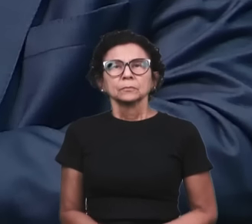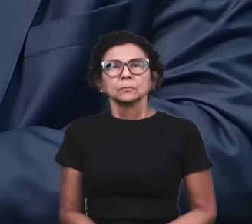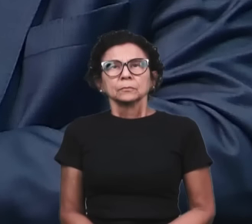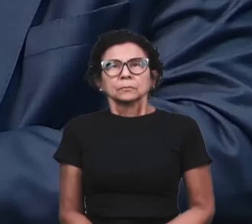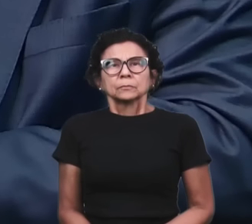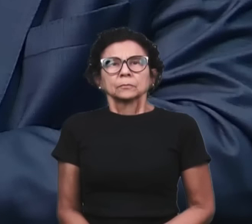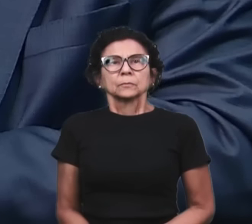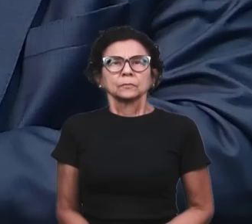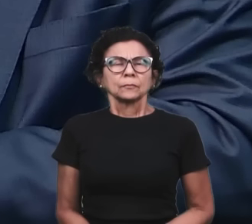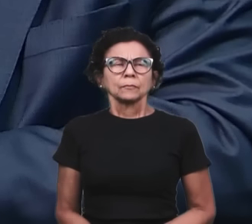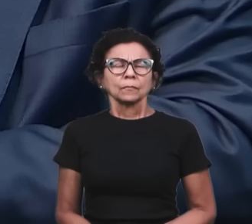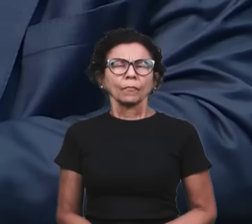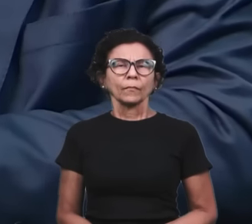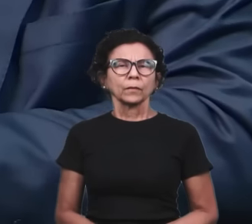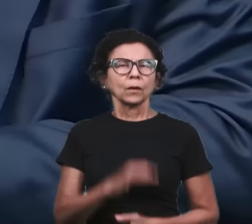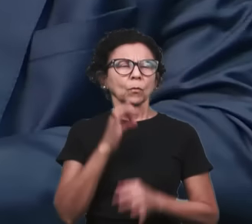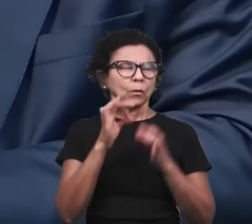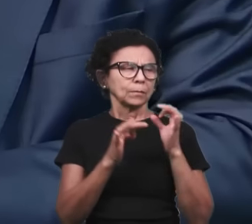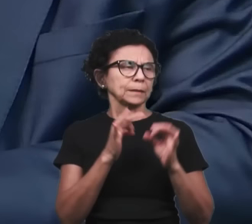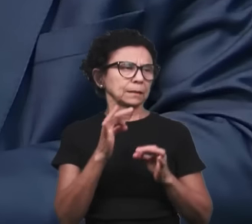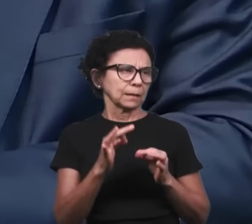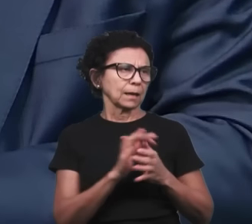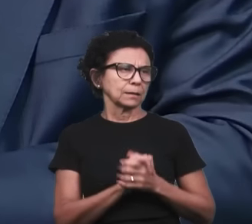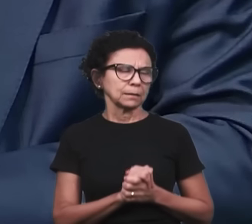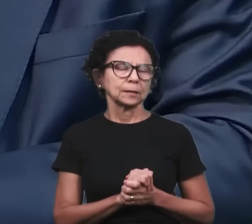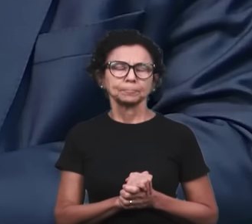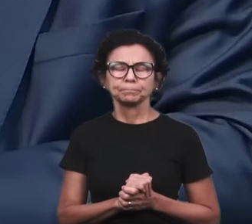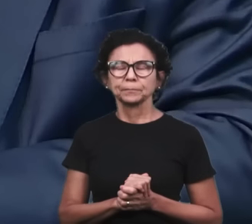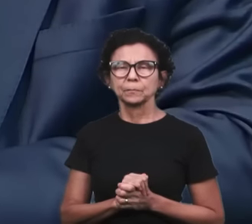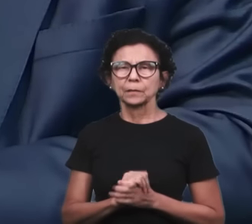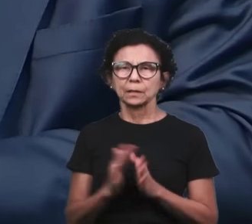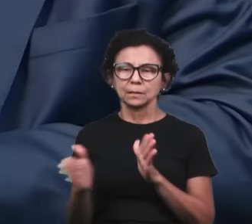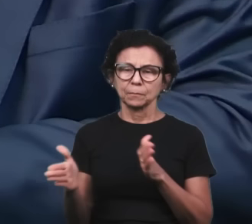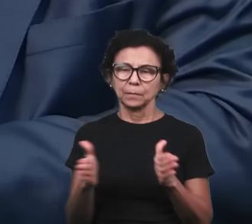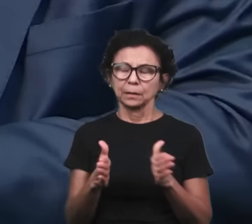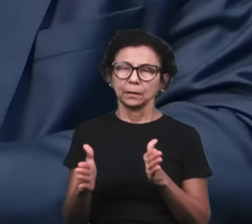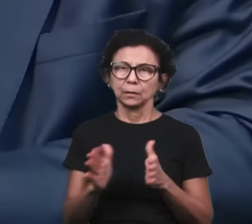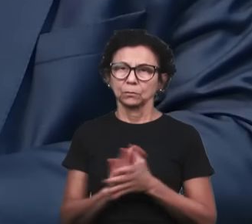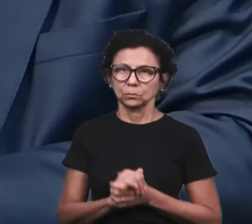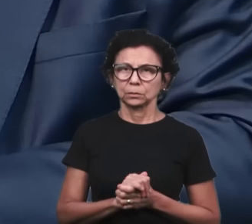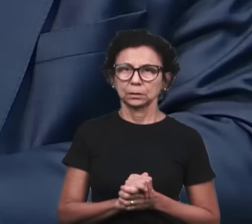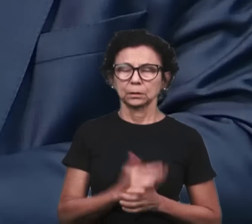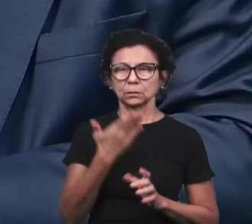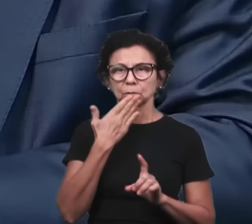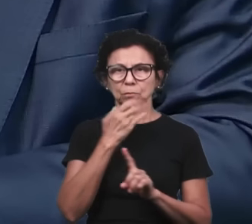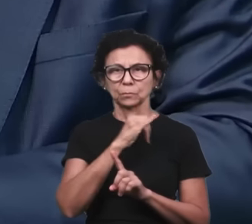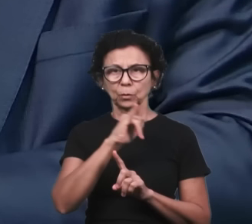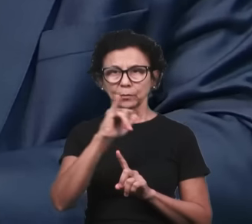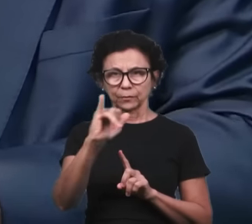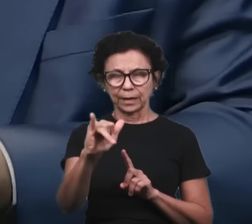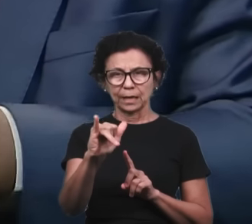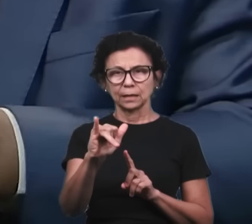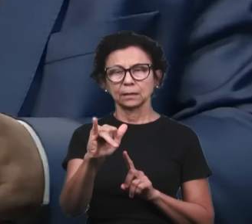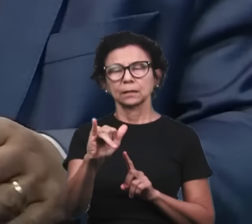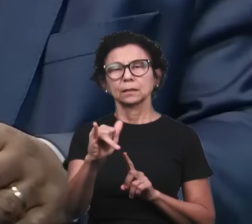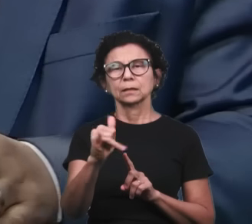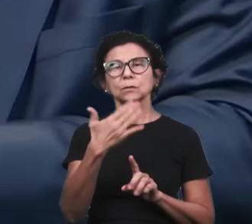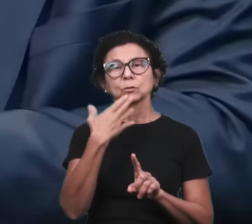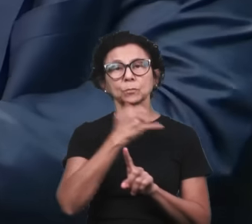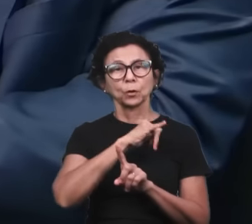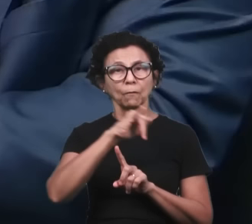né, este paralelo dos dias, né, dos profetas menores, em